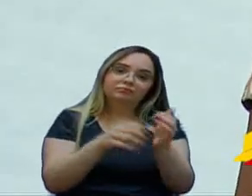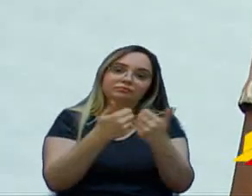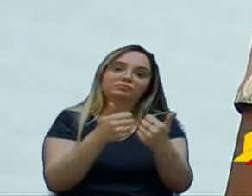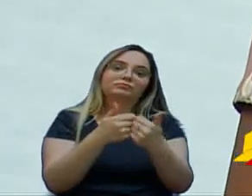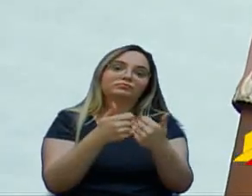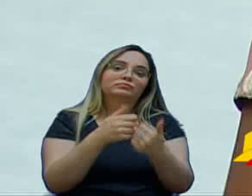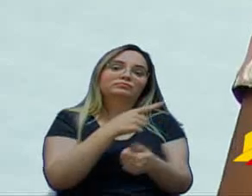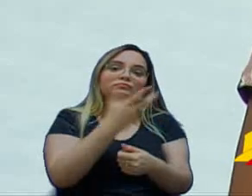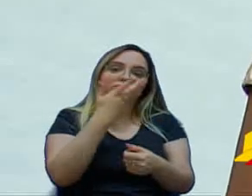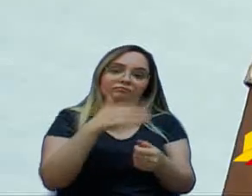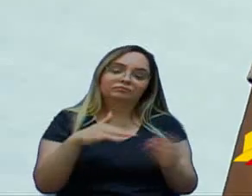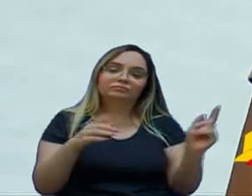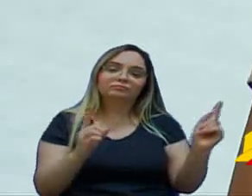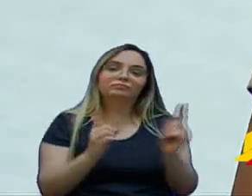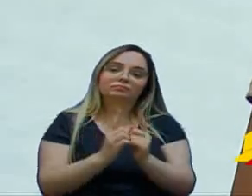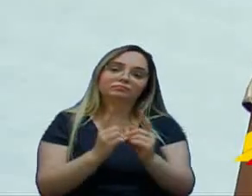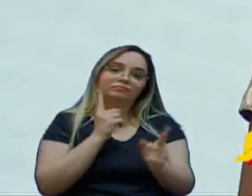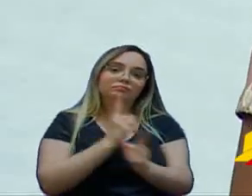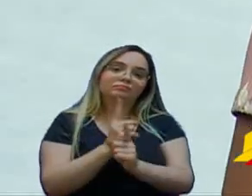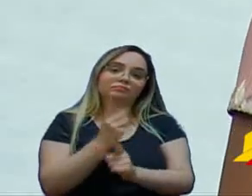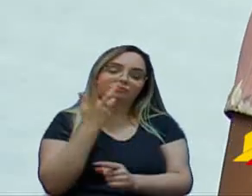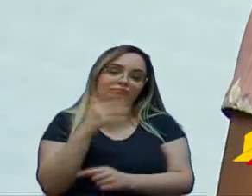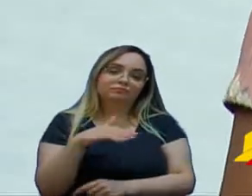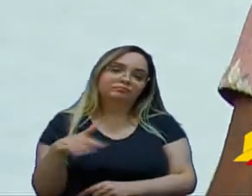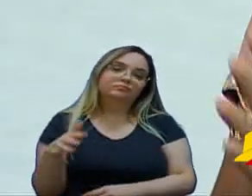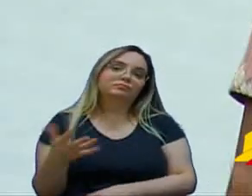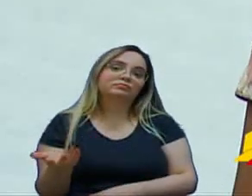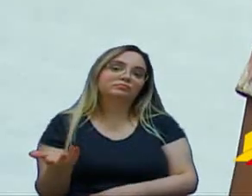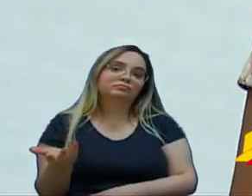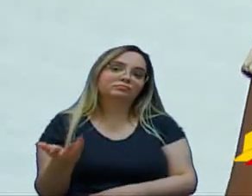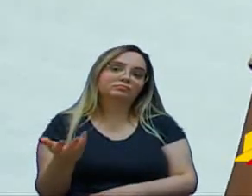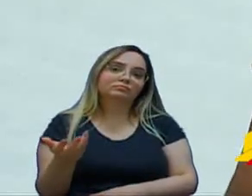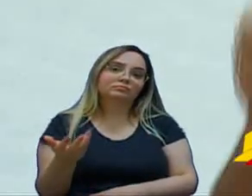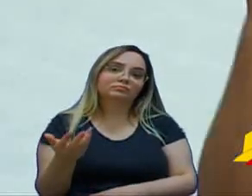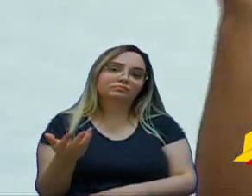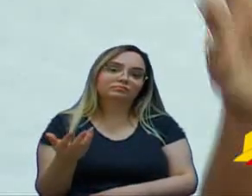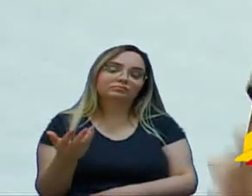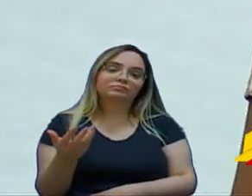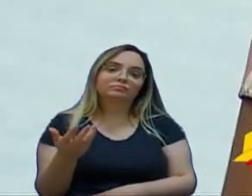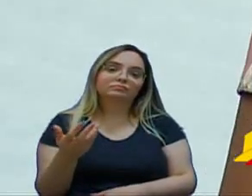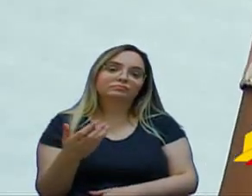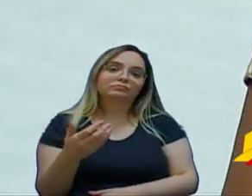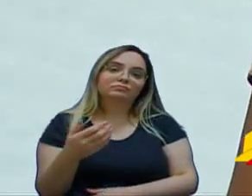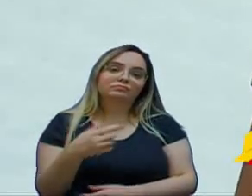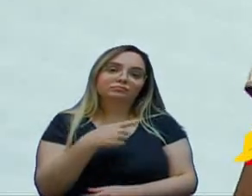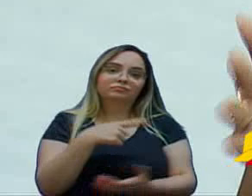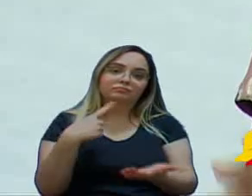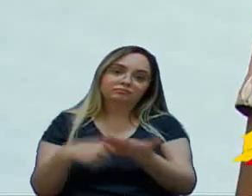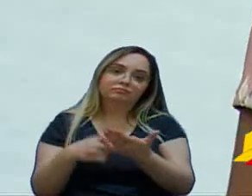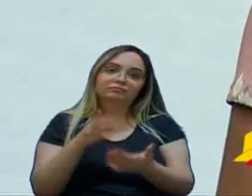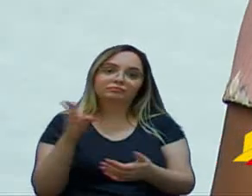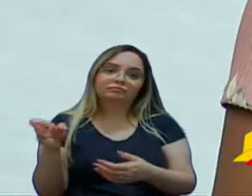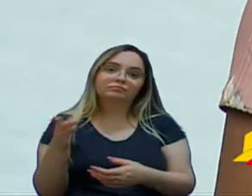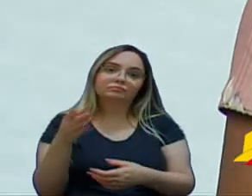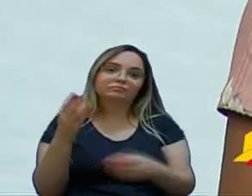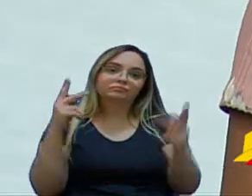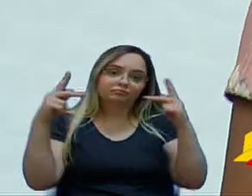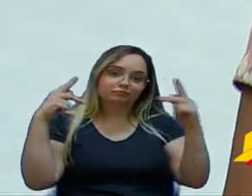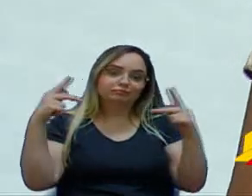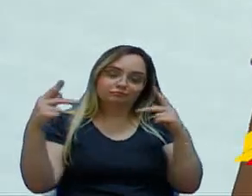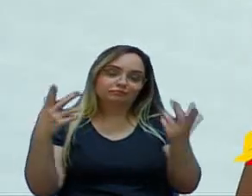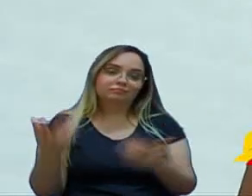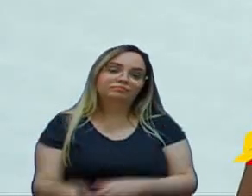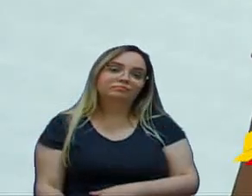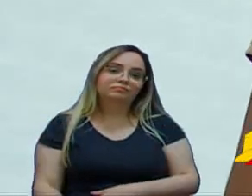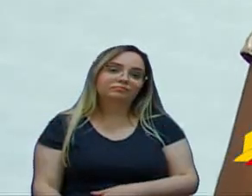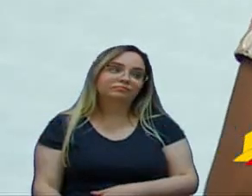que aquela criança pudesse descer daquele veículo e fazer o compromisso a qual ele iria passar com um psicólogo. Eu